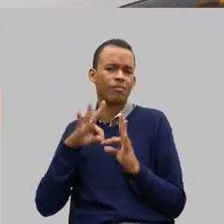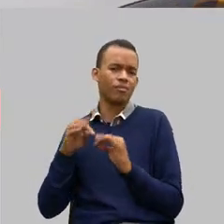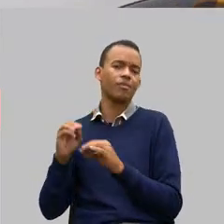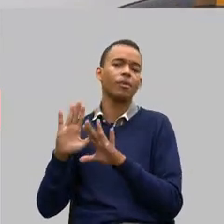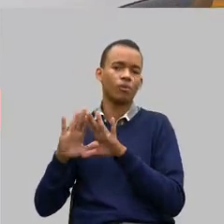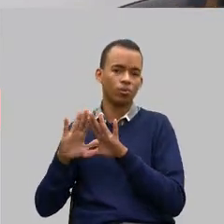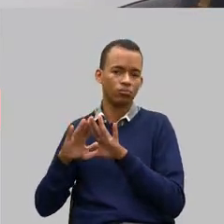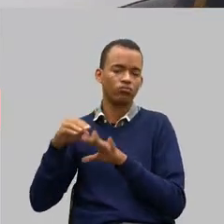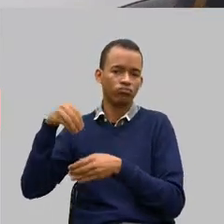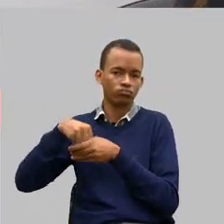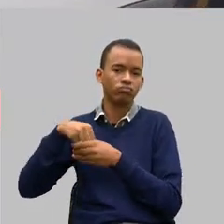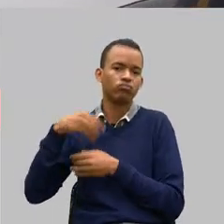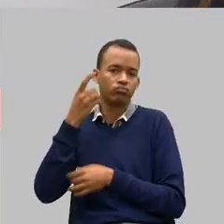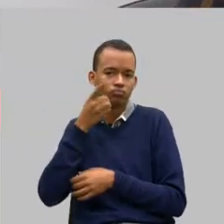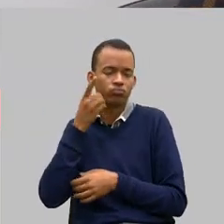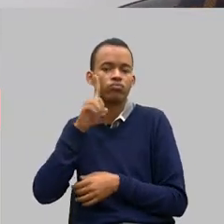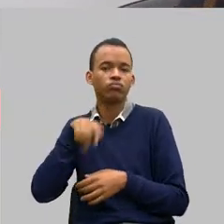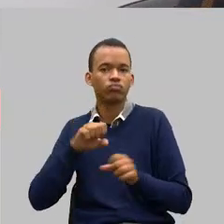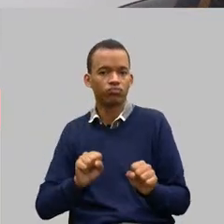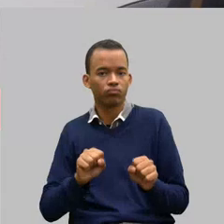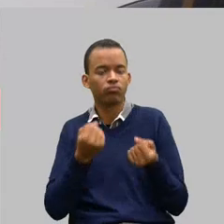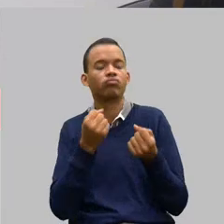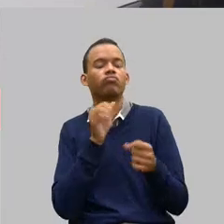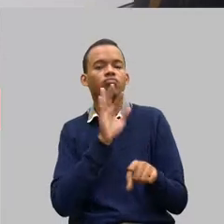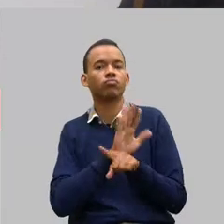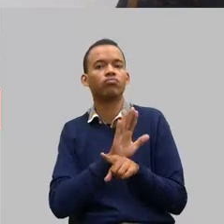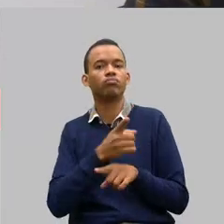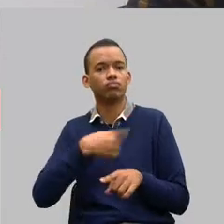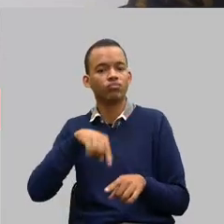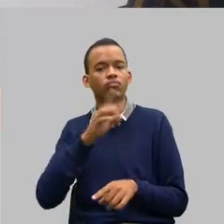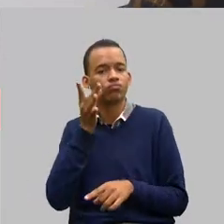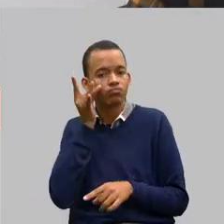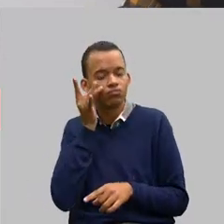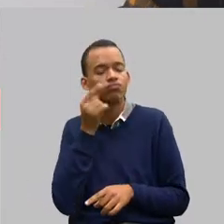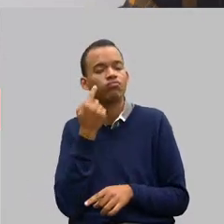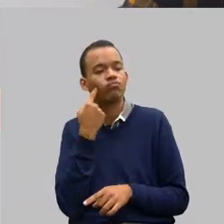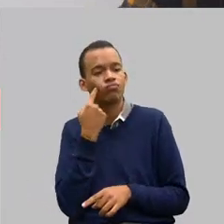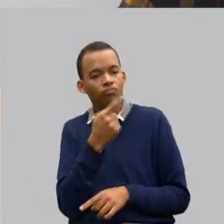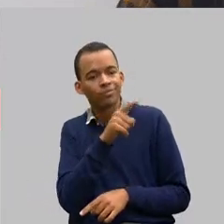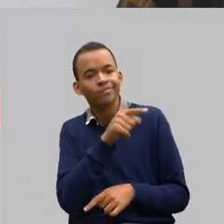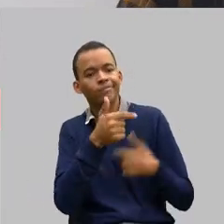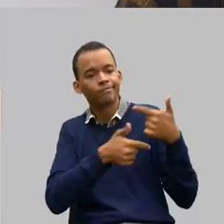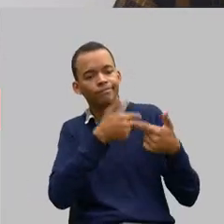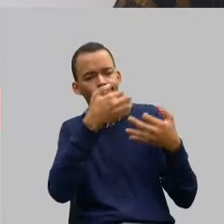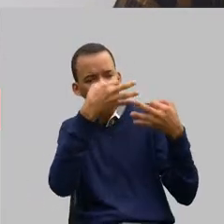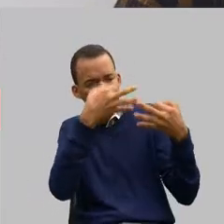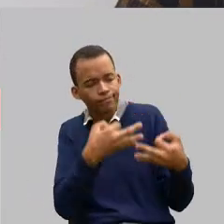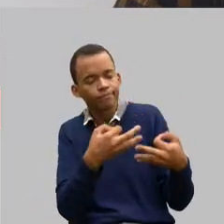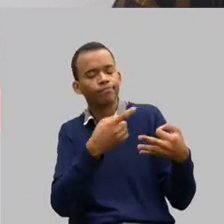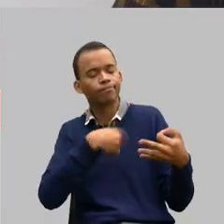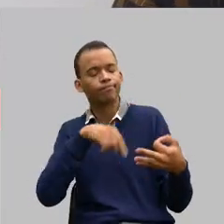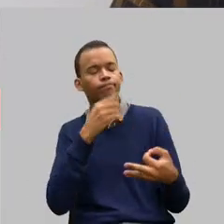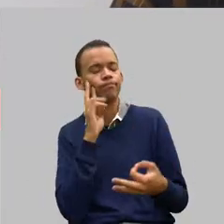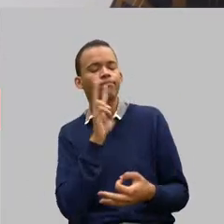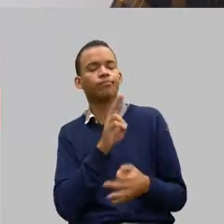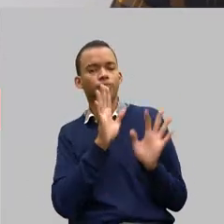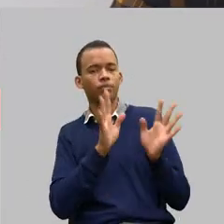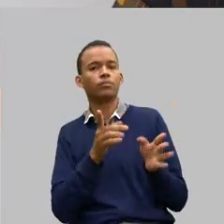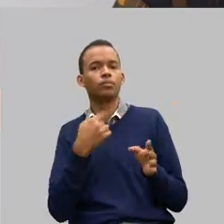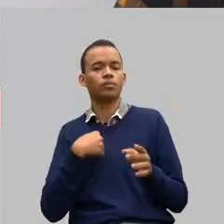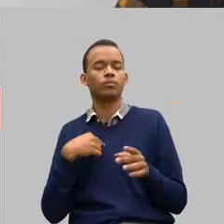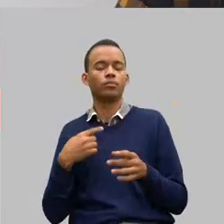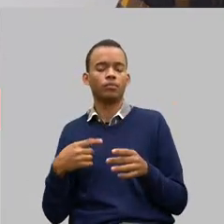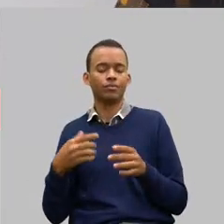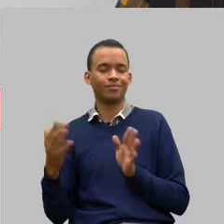estão aqui são defensores porque a gente é testemunha do trabalho sério que vocês têm fazendo Então conte com o meu mandato